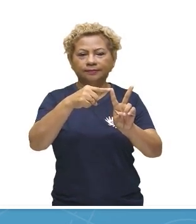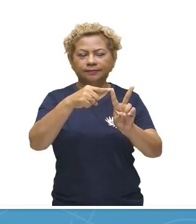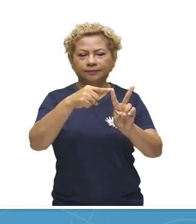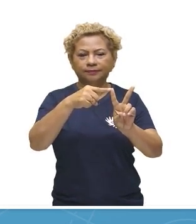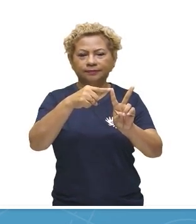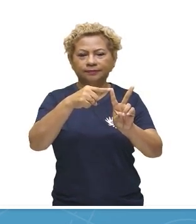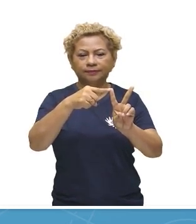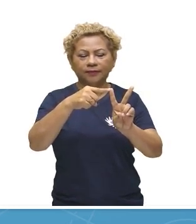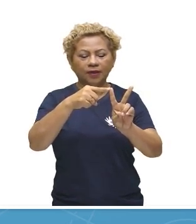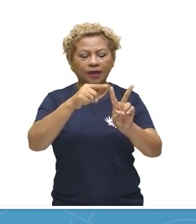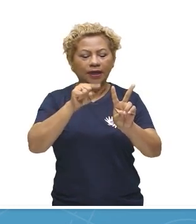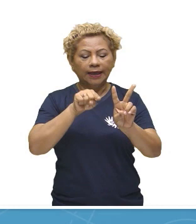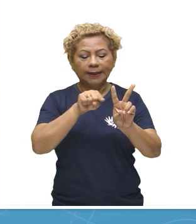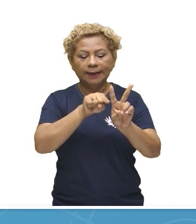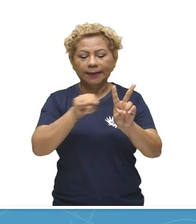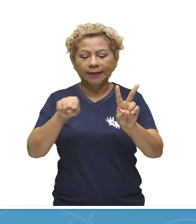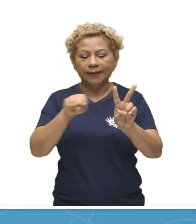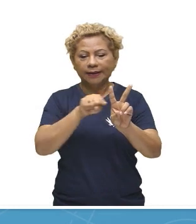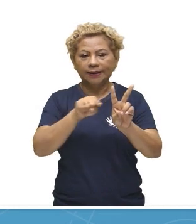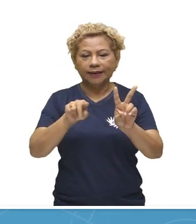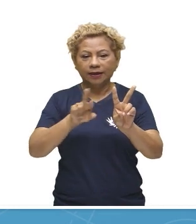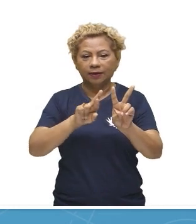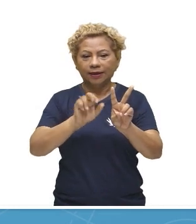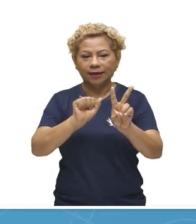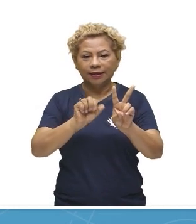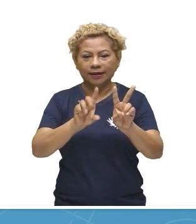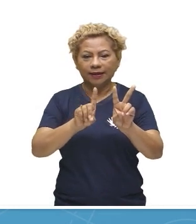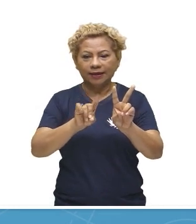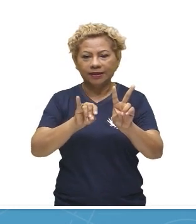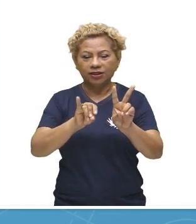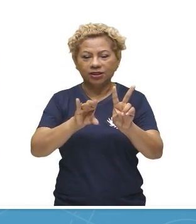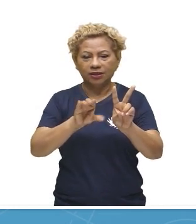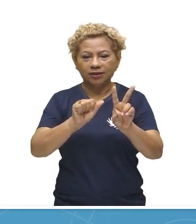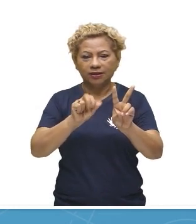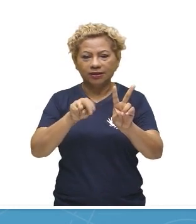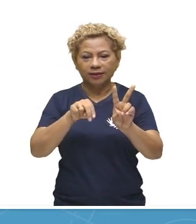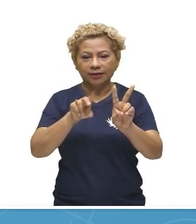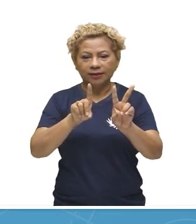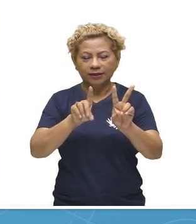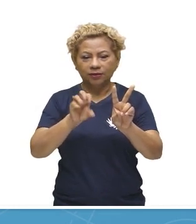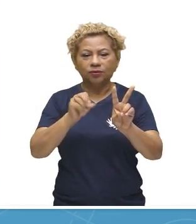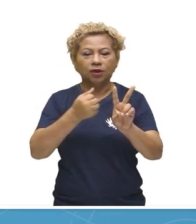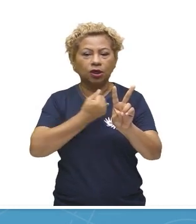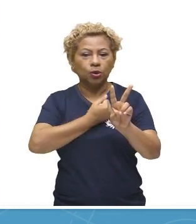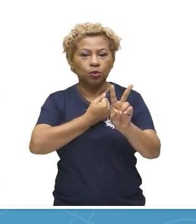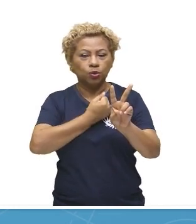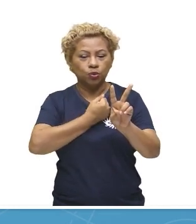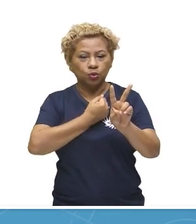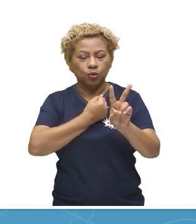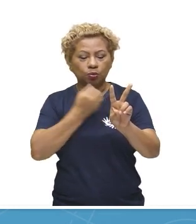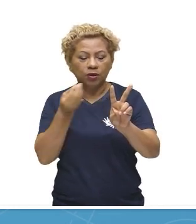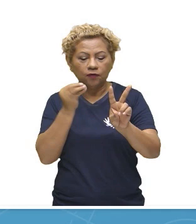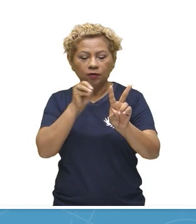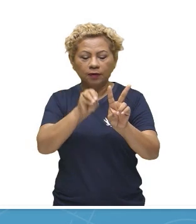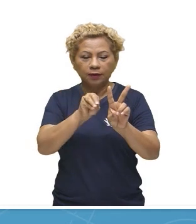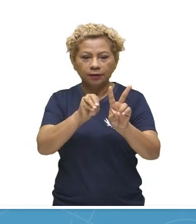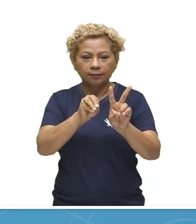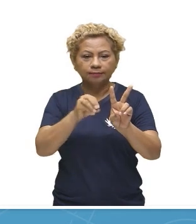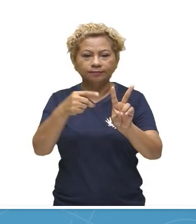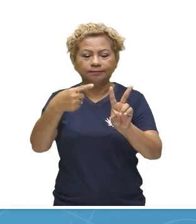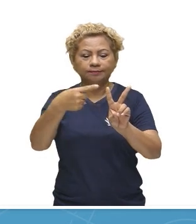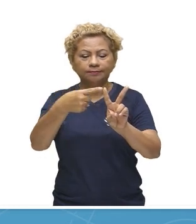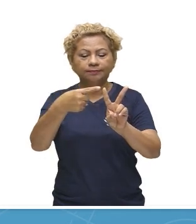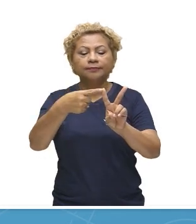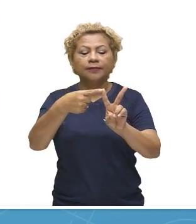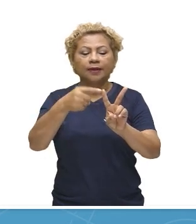O radicando, que vai ser o número que vai ficar aí dentro do radical. O índice, que